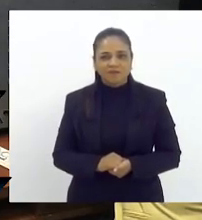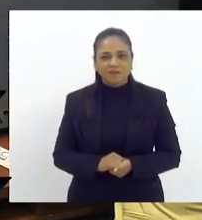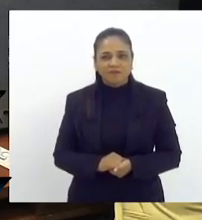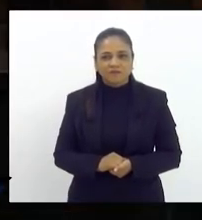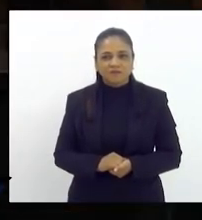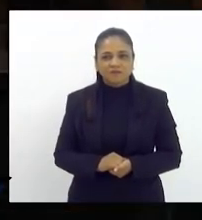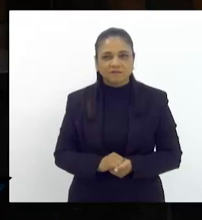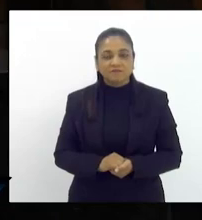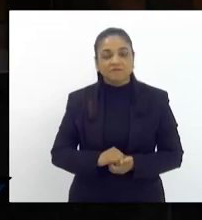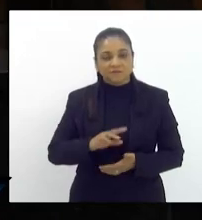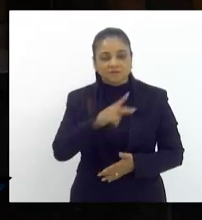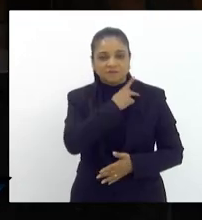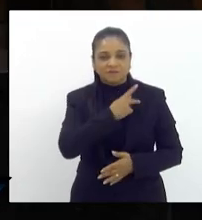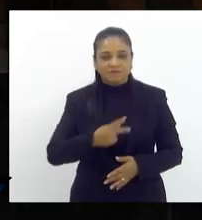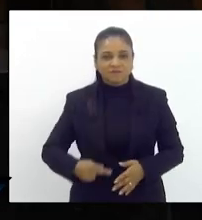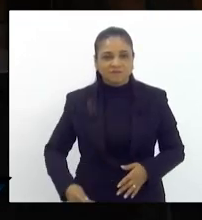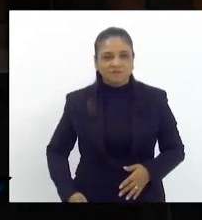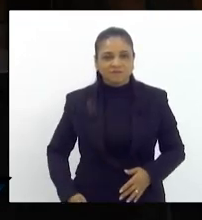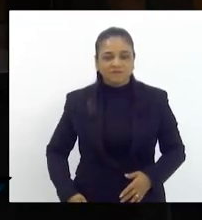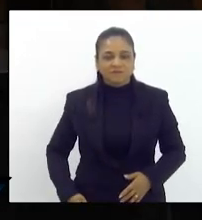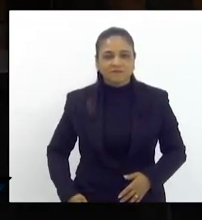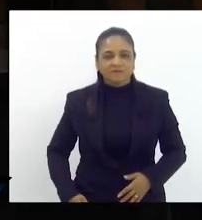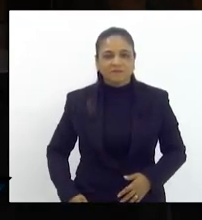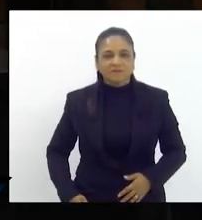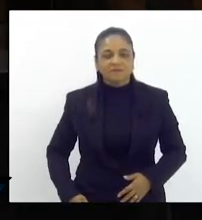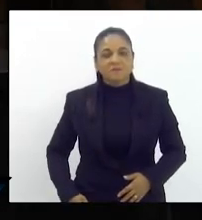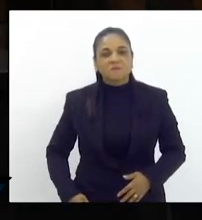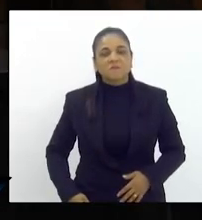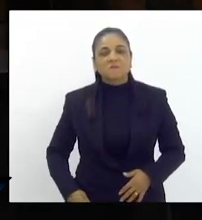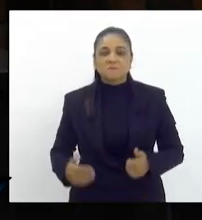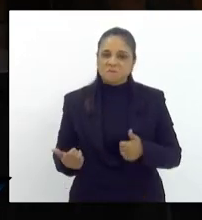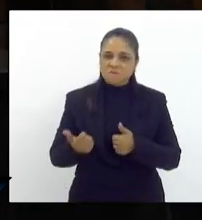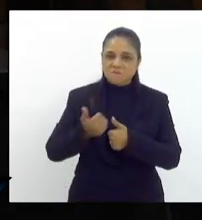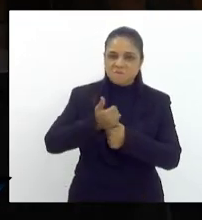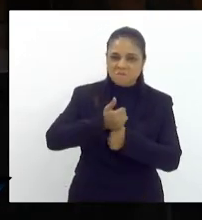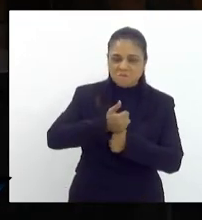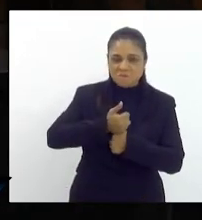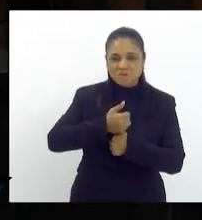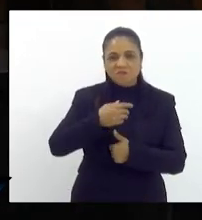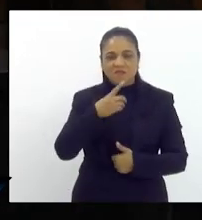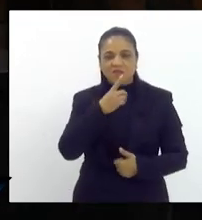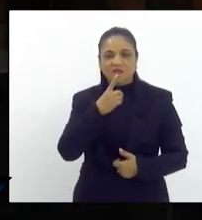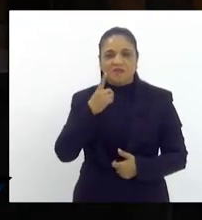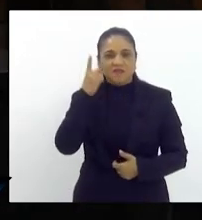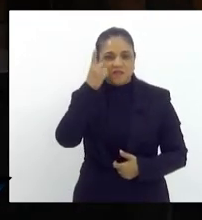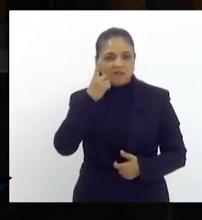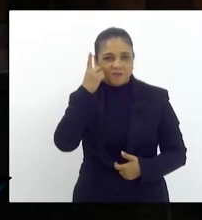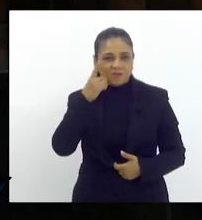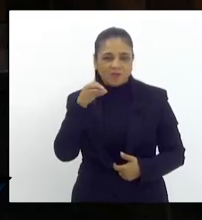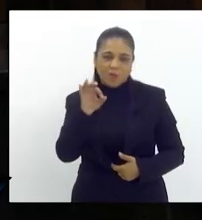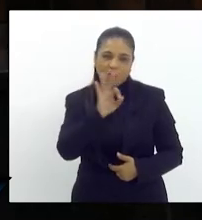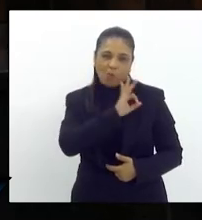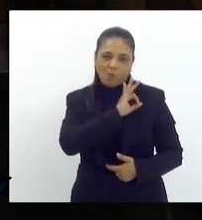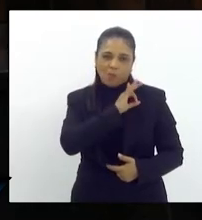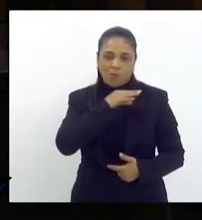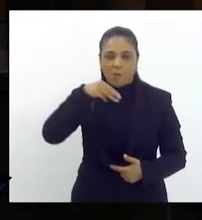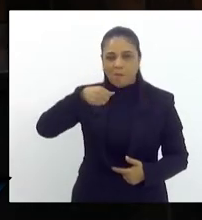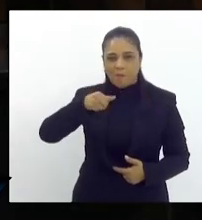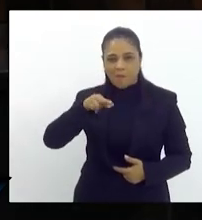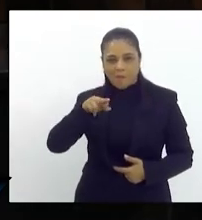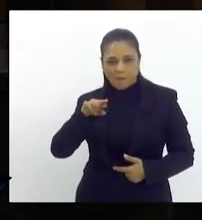senhora presidente em exercício deputada Marta Rocha